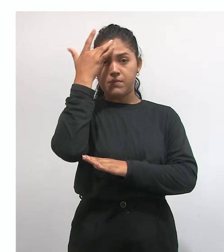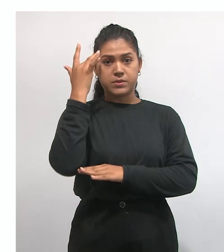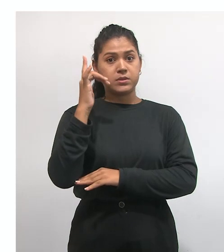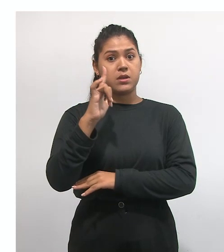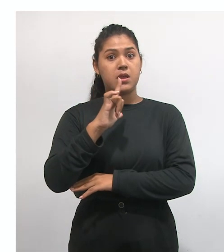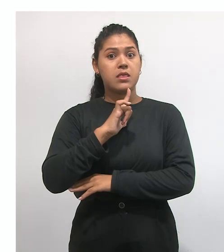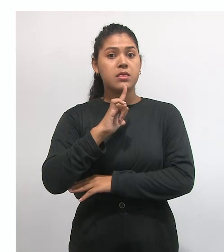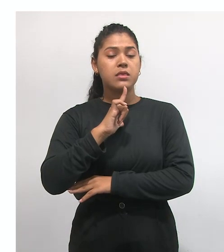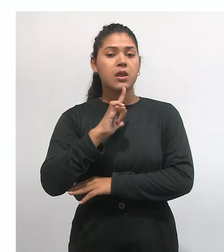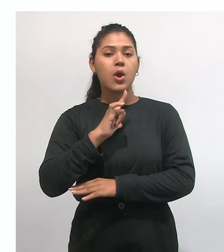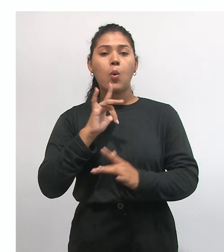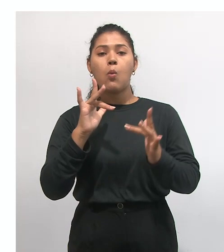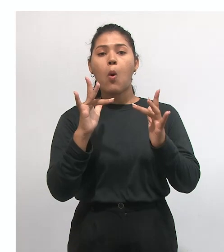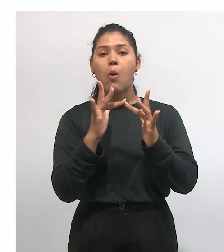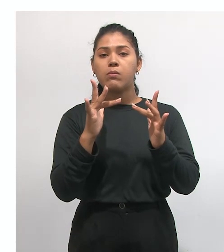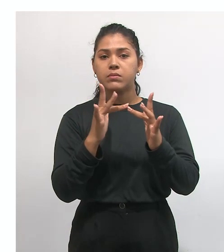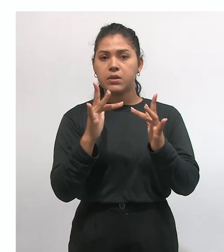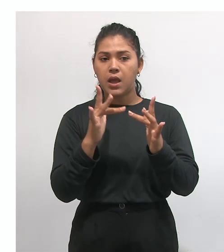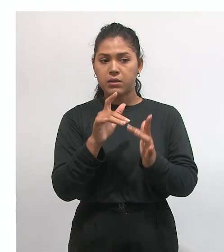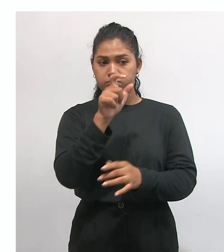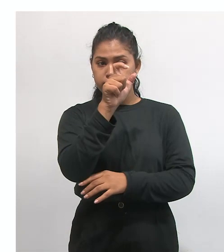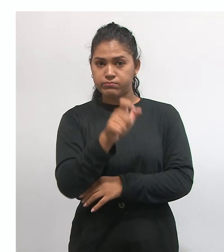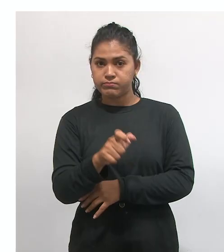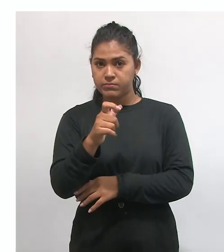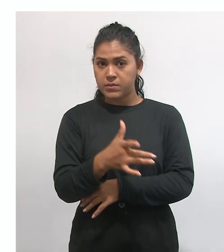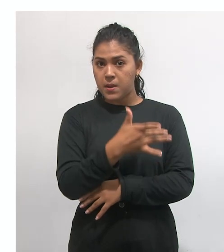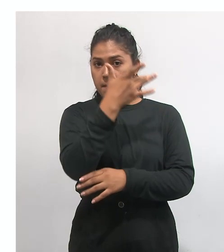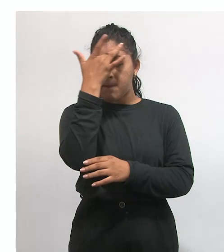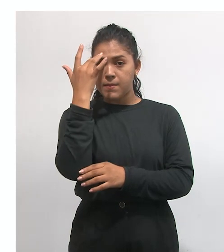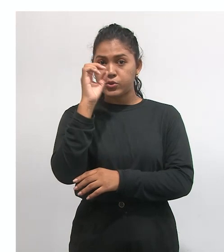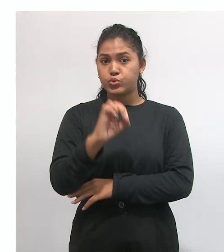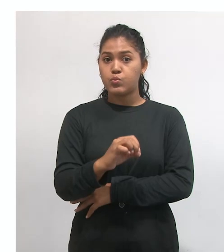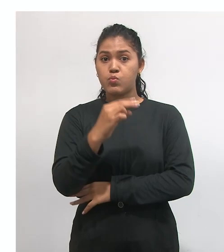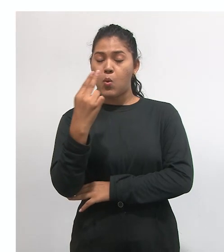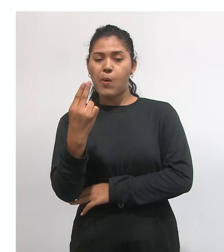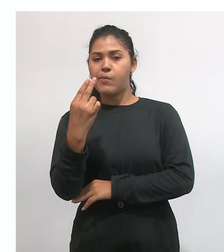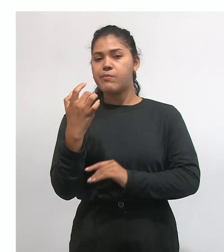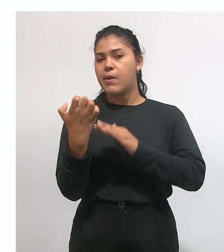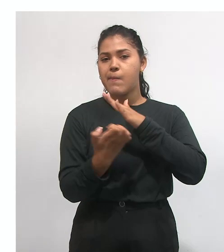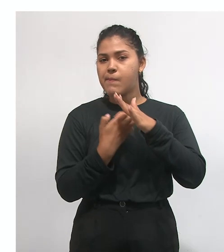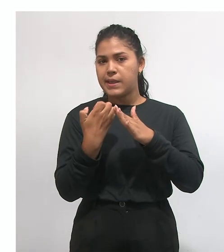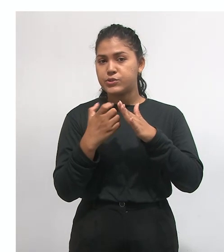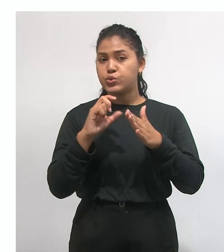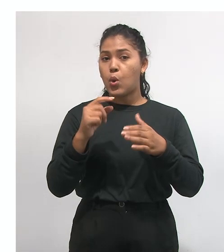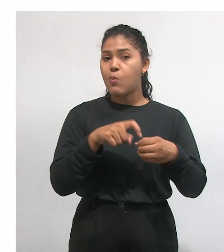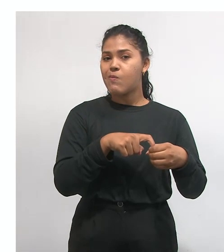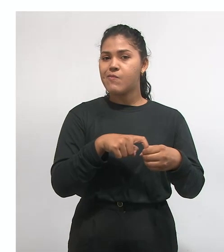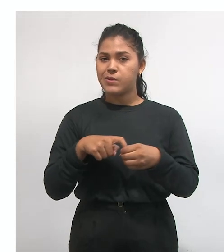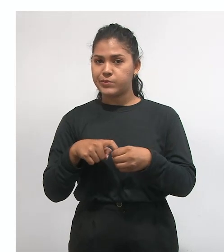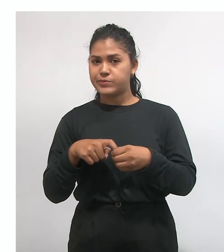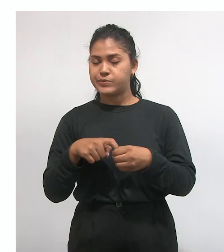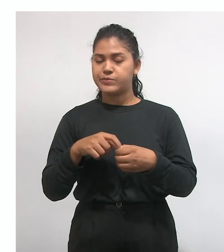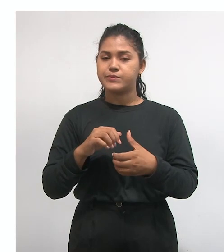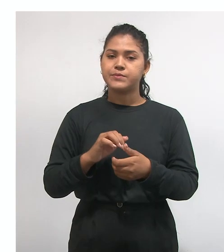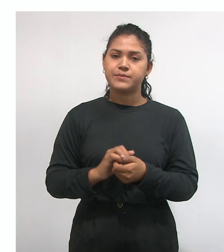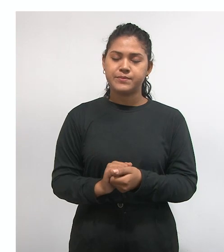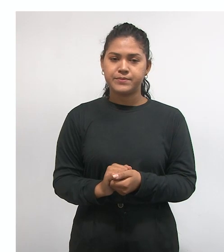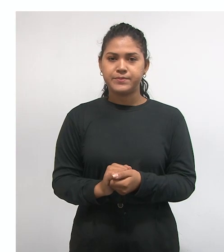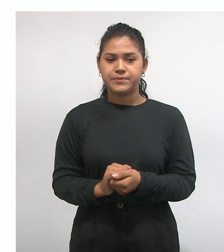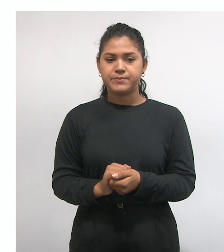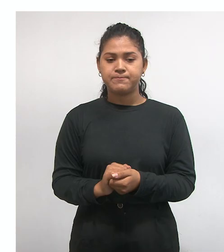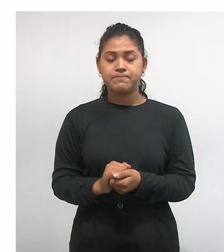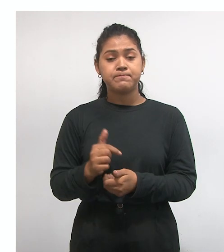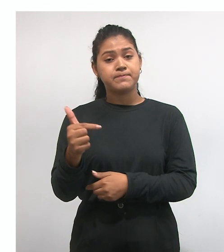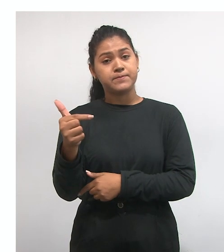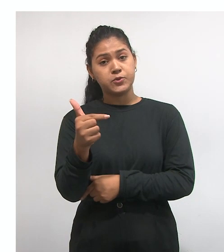tenha relação pessoal e direta com a situação que constitui o respectivo fato gerador. Dando continuidade aqui na nossa